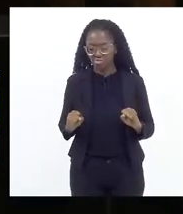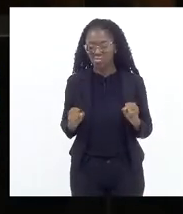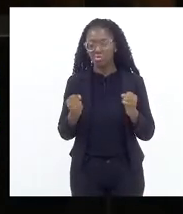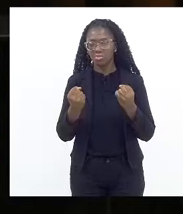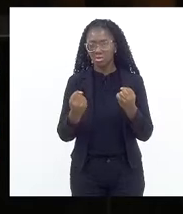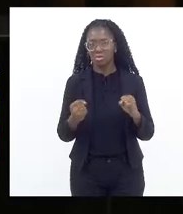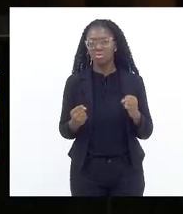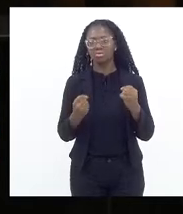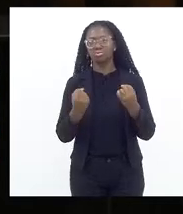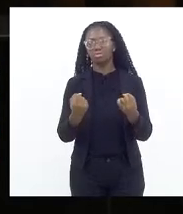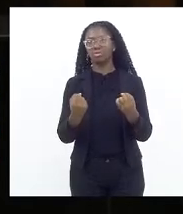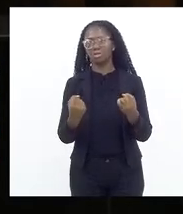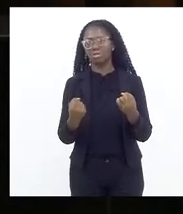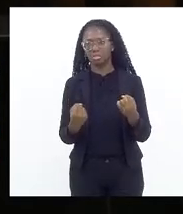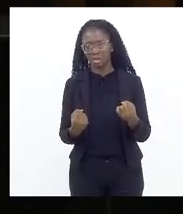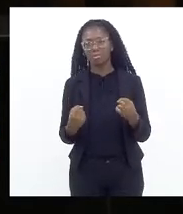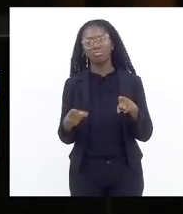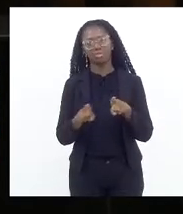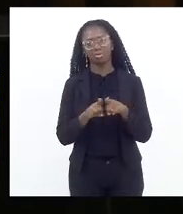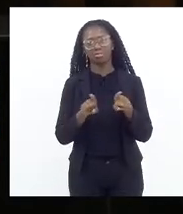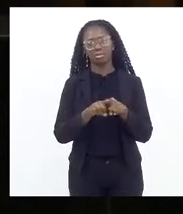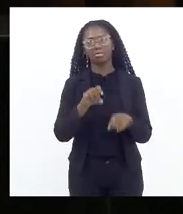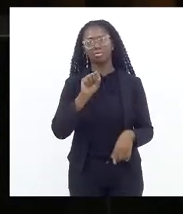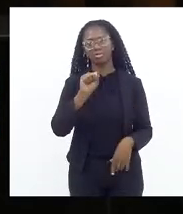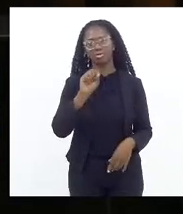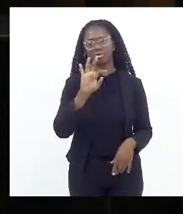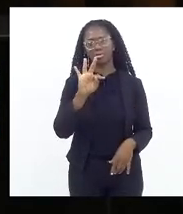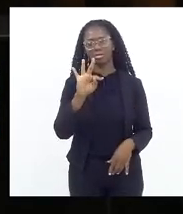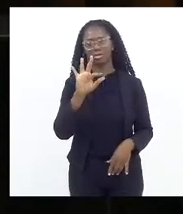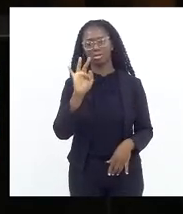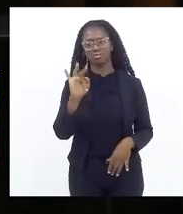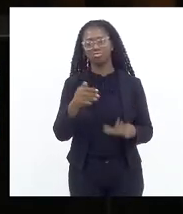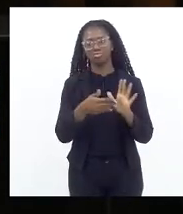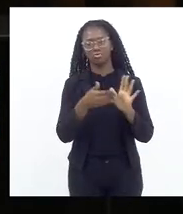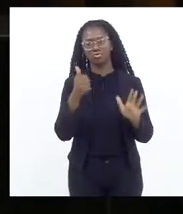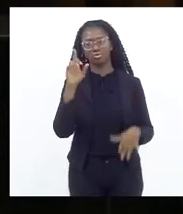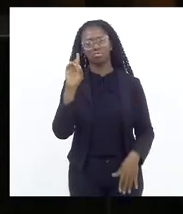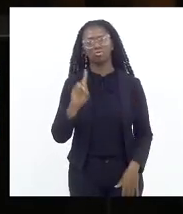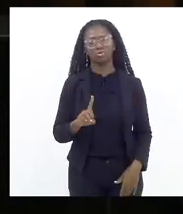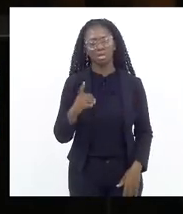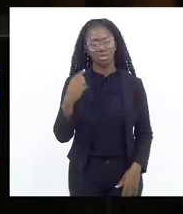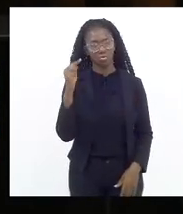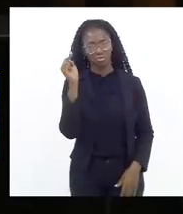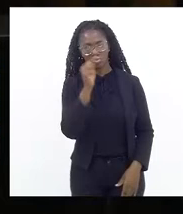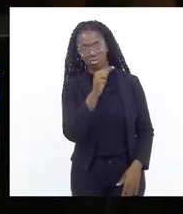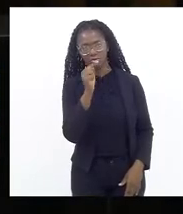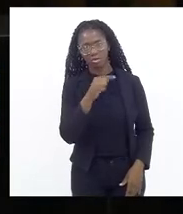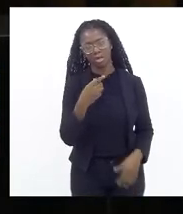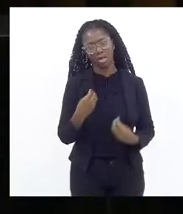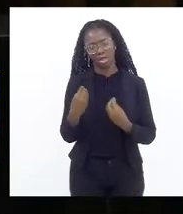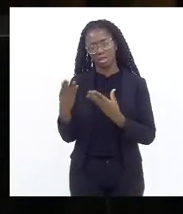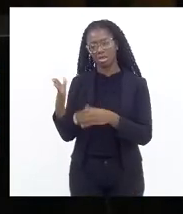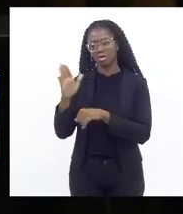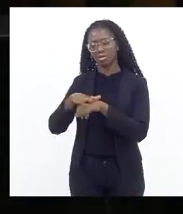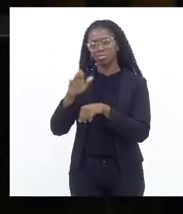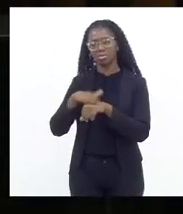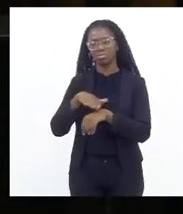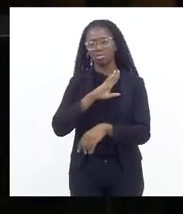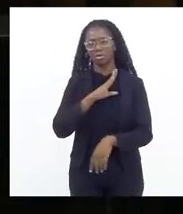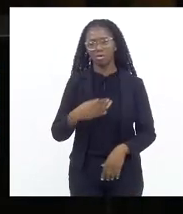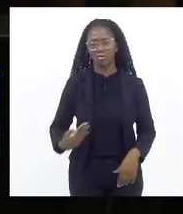possível, mesmo com o STF, tirando o direito dele e dando autonomia aos